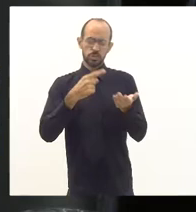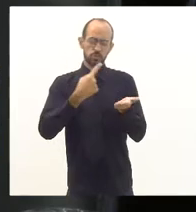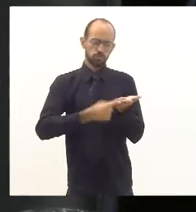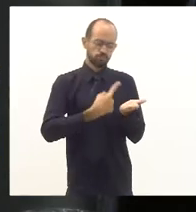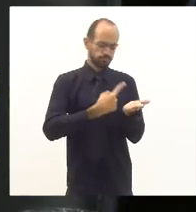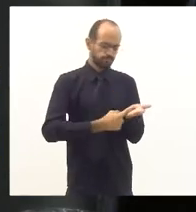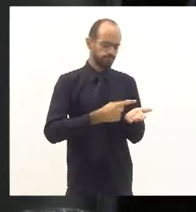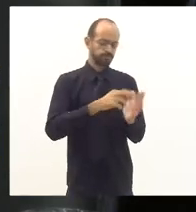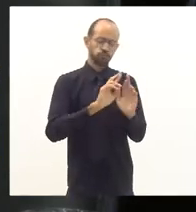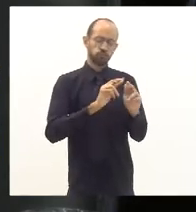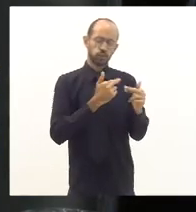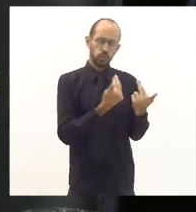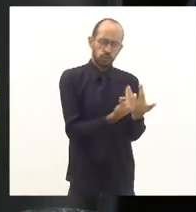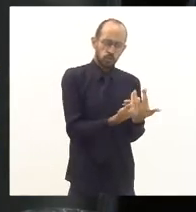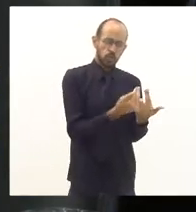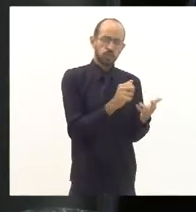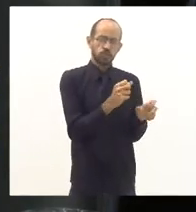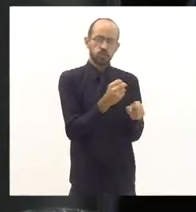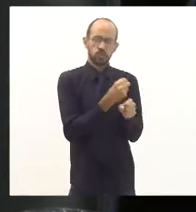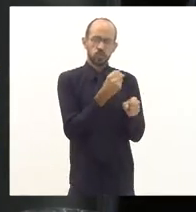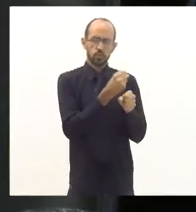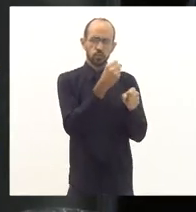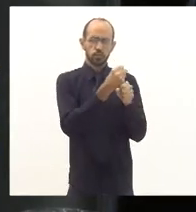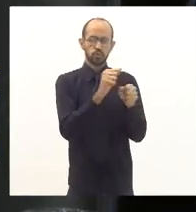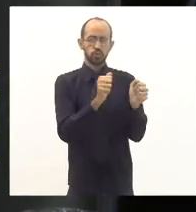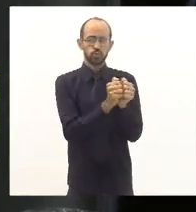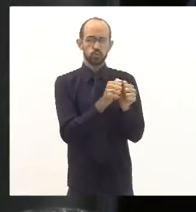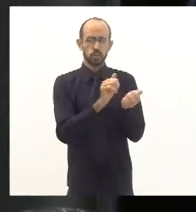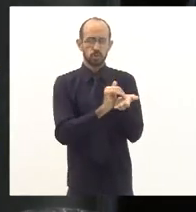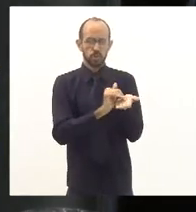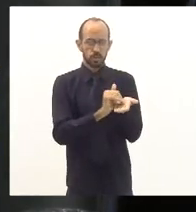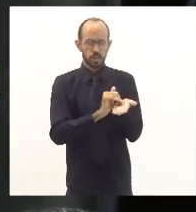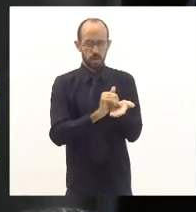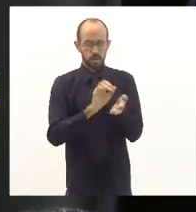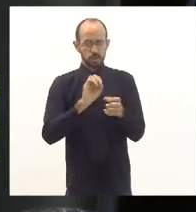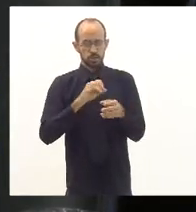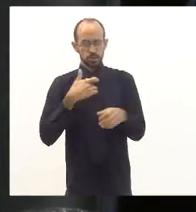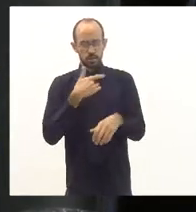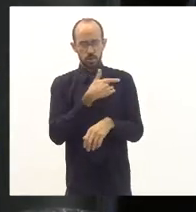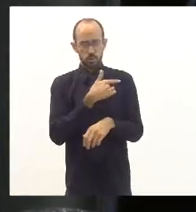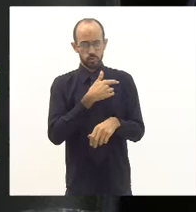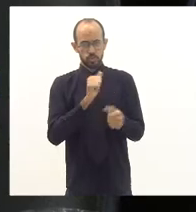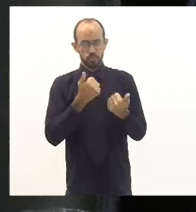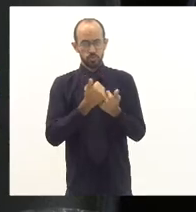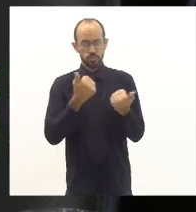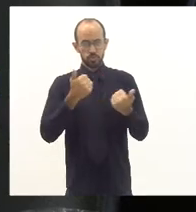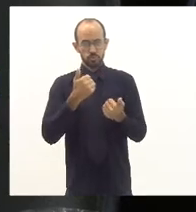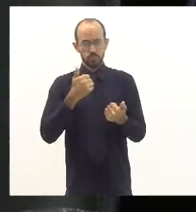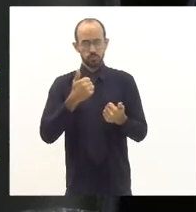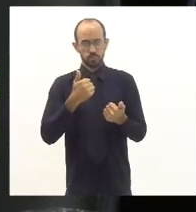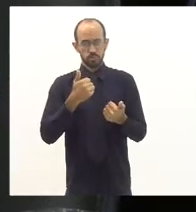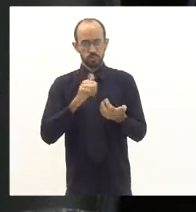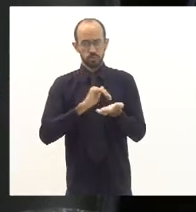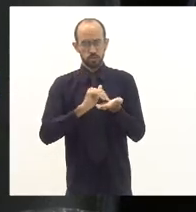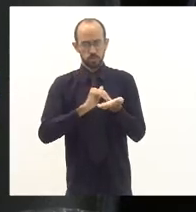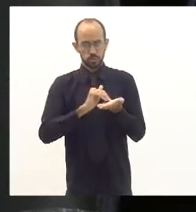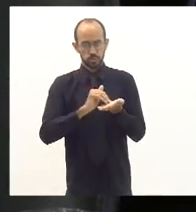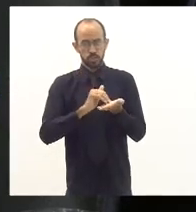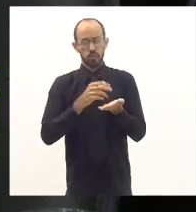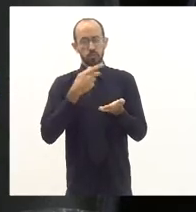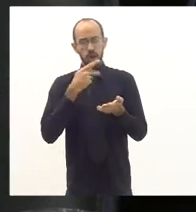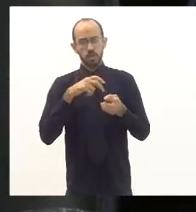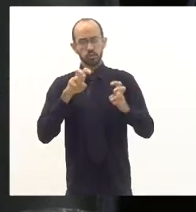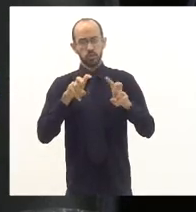sendo construída na Secretaria Estadual de Saúde por uma superintendência que agrega saúde